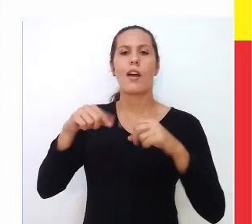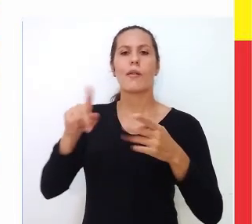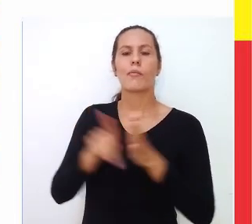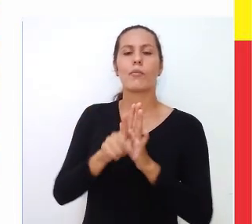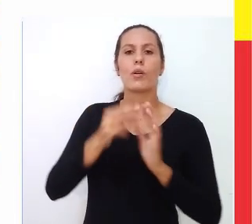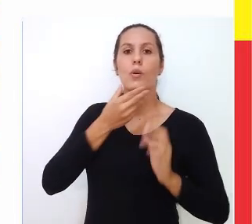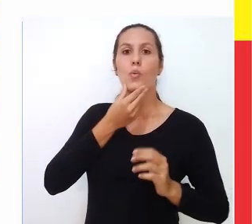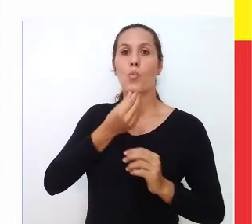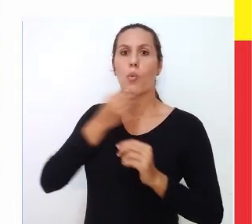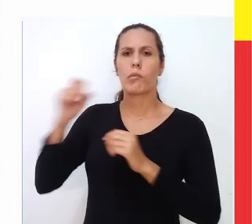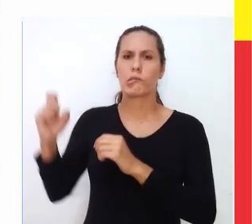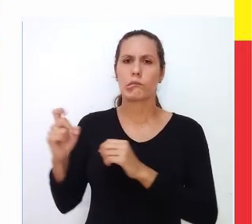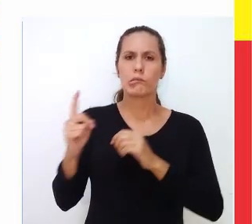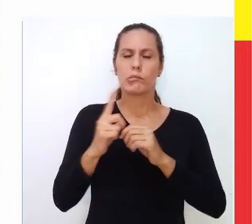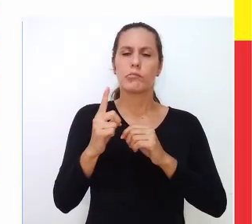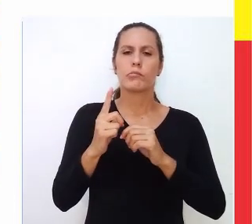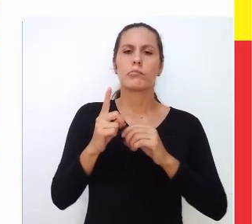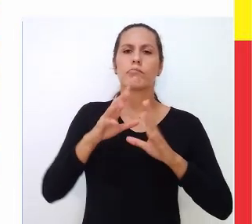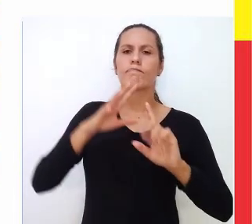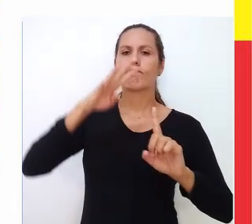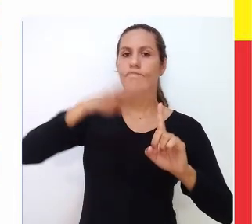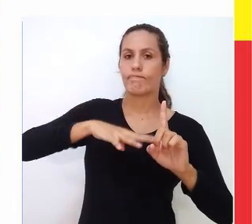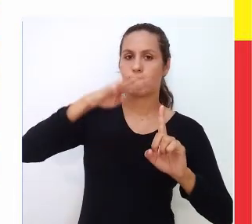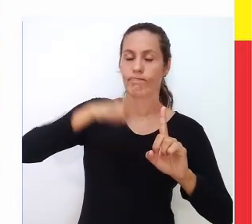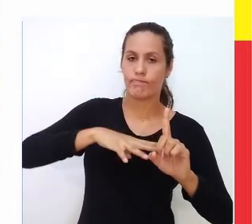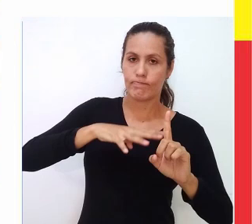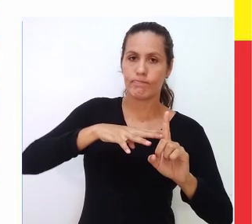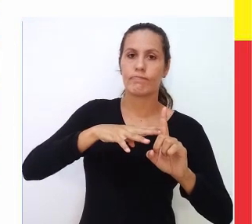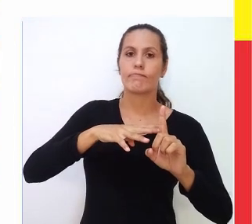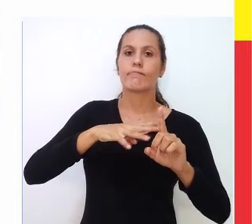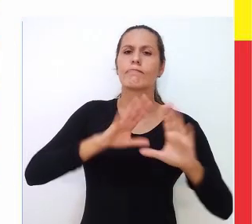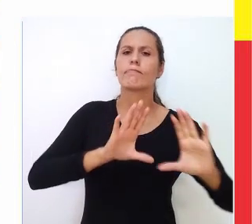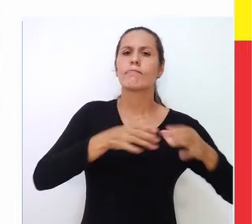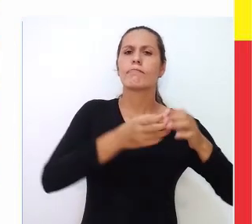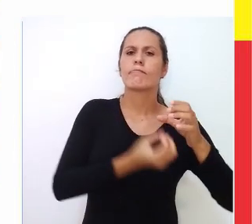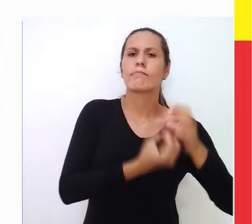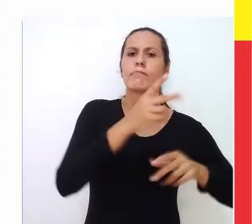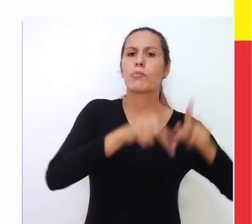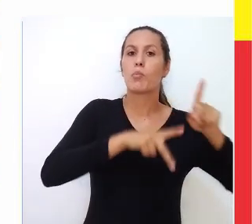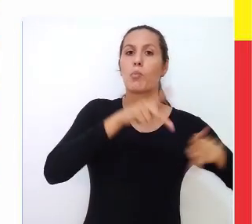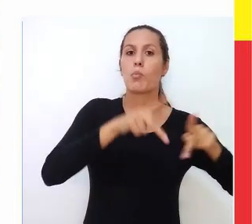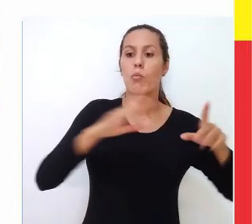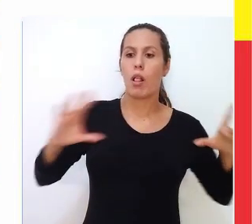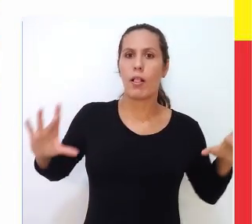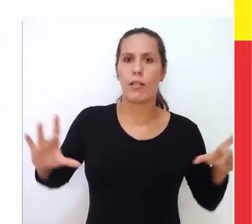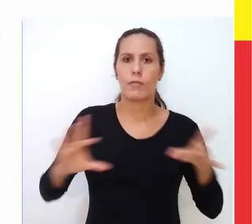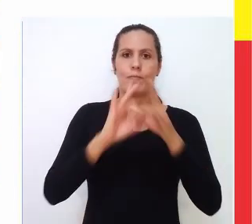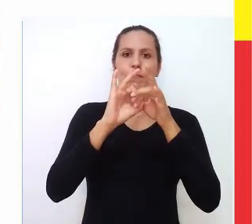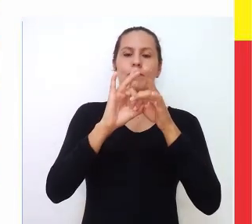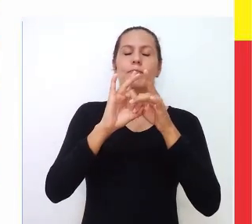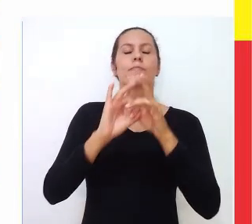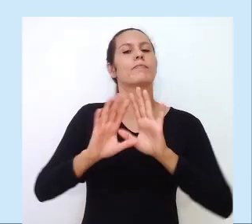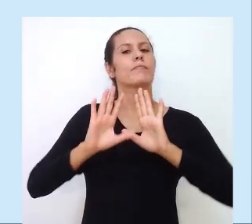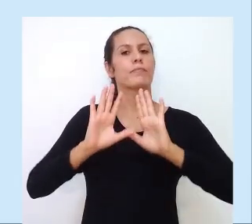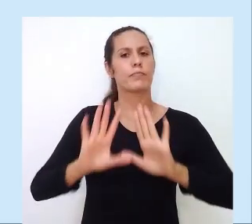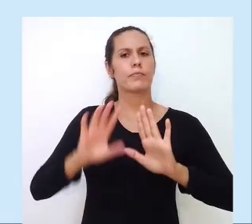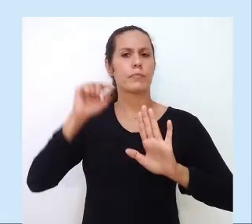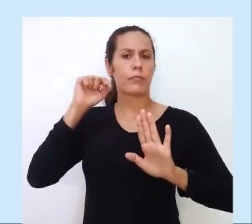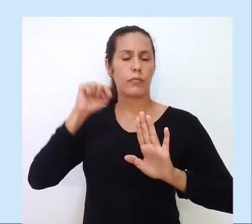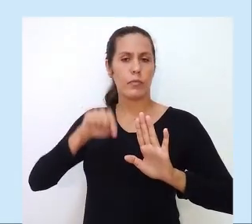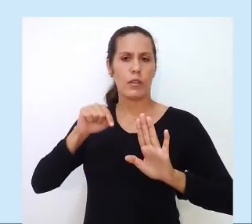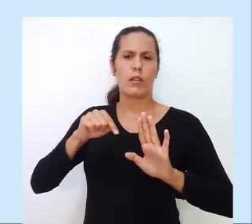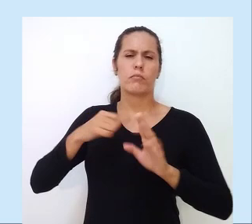civilizações antigas e seus rituais. Ou seja, desde as primeiras civilizações, que o teatro